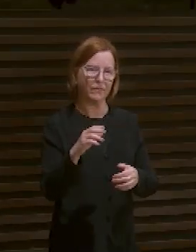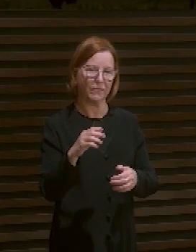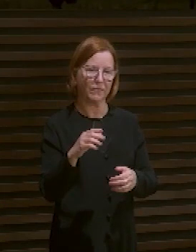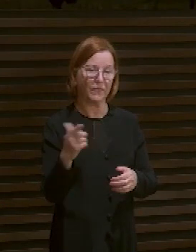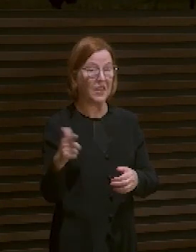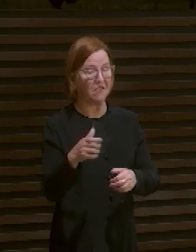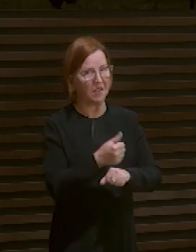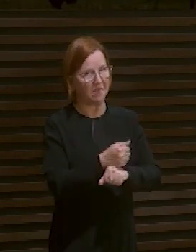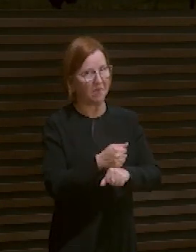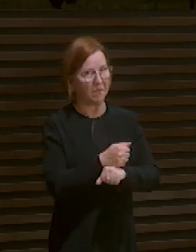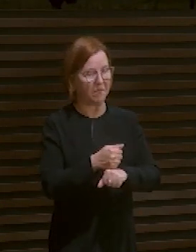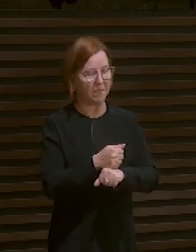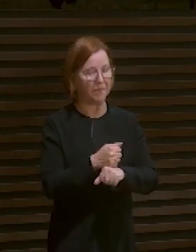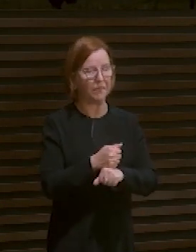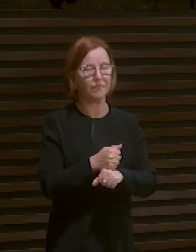abraâmicas.